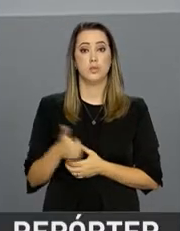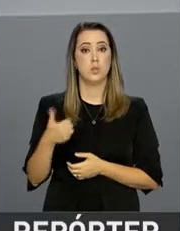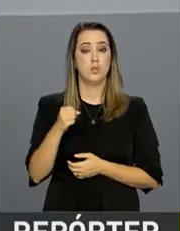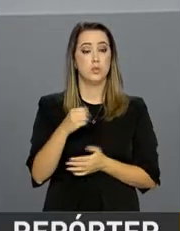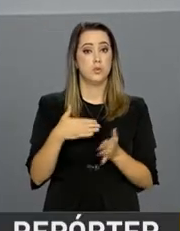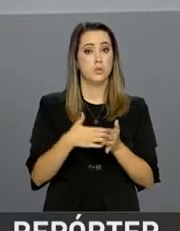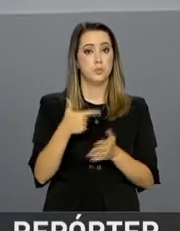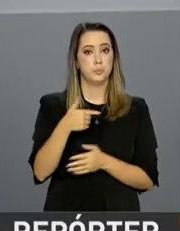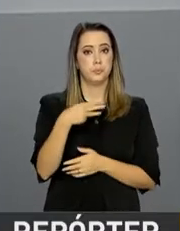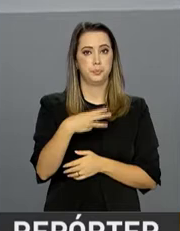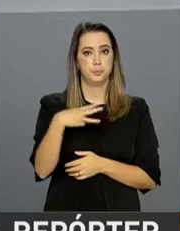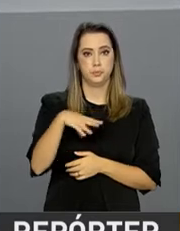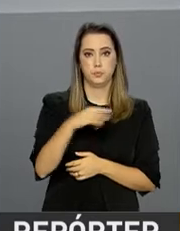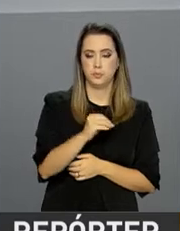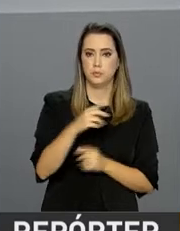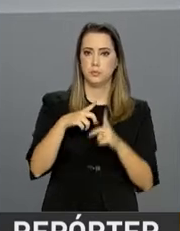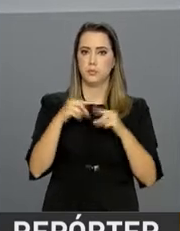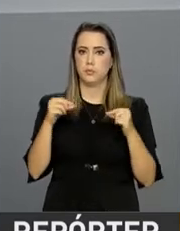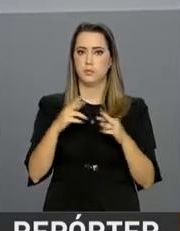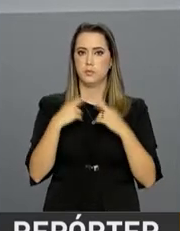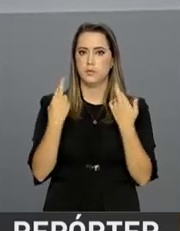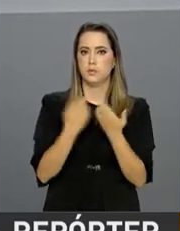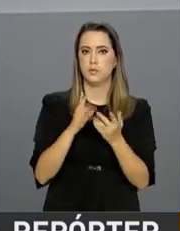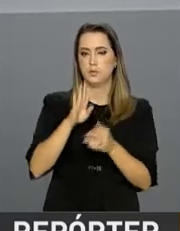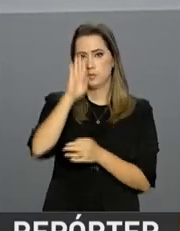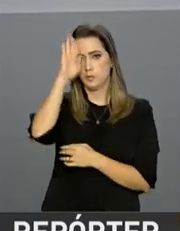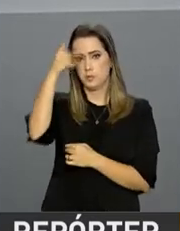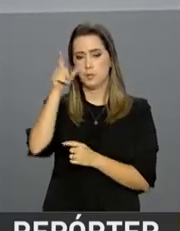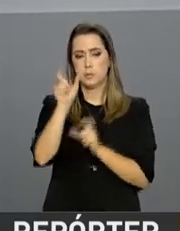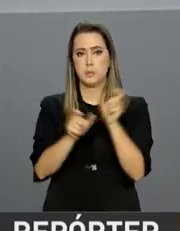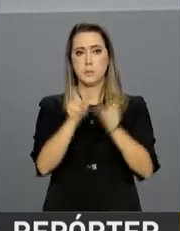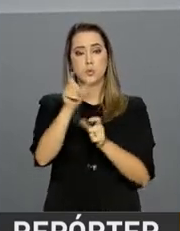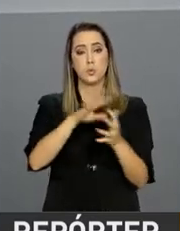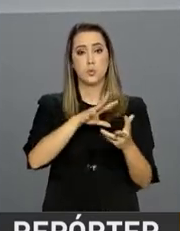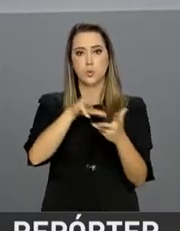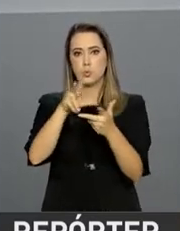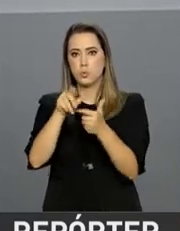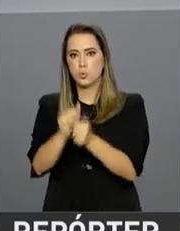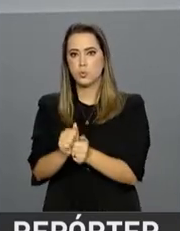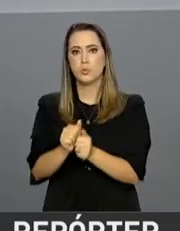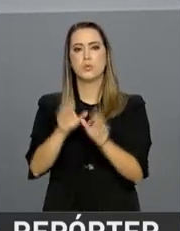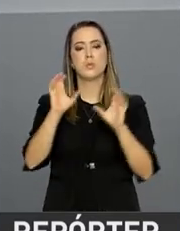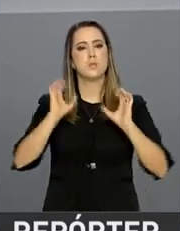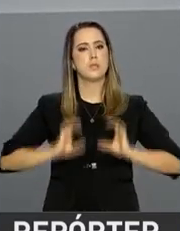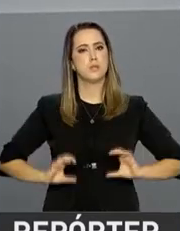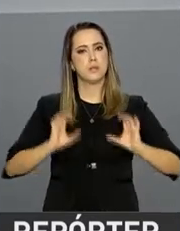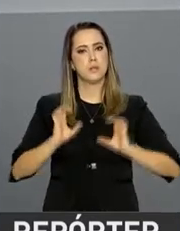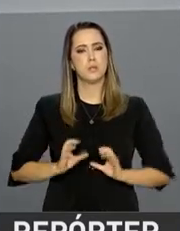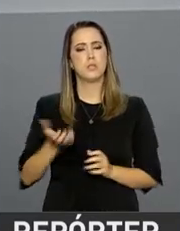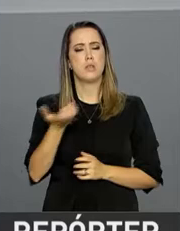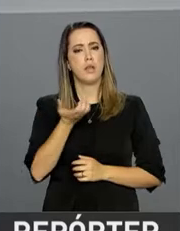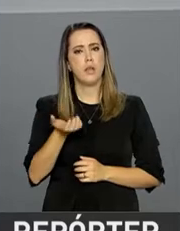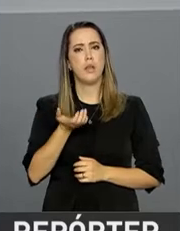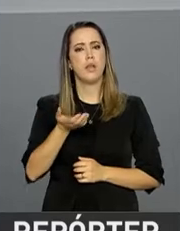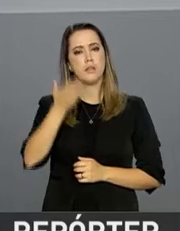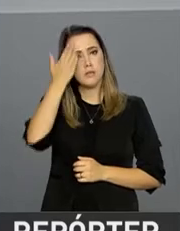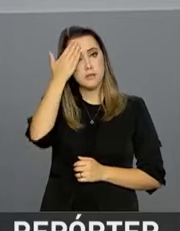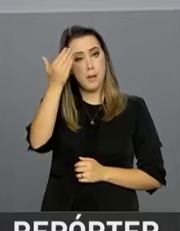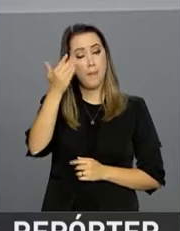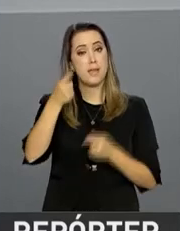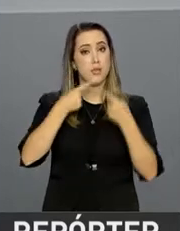18 a 23 de março o brasília vai reunir os principais especialistas mundiais e cidadãos interessados em discutir a preservação